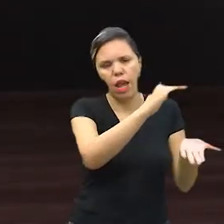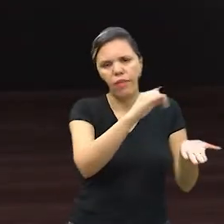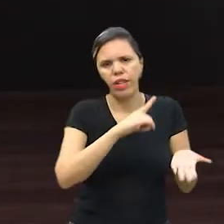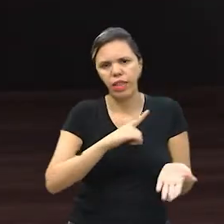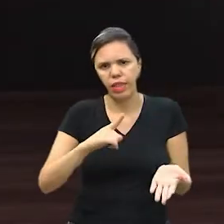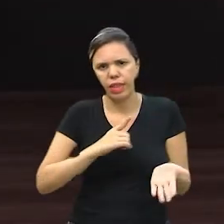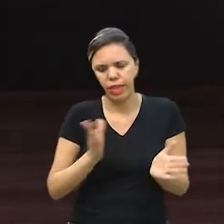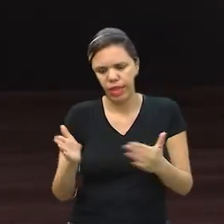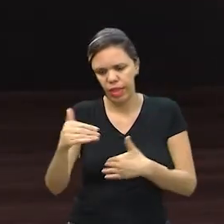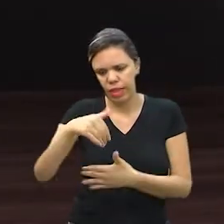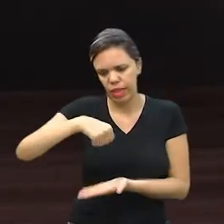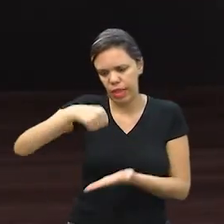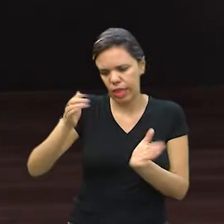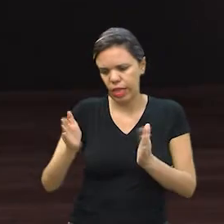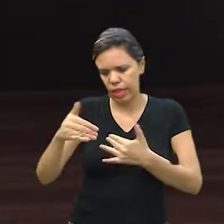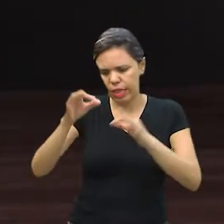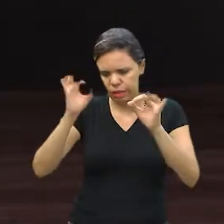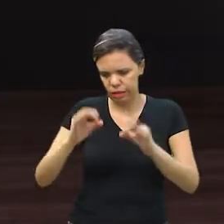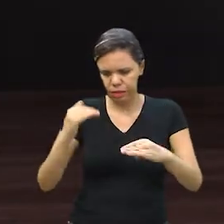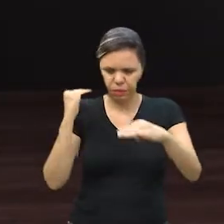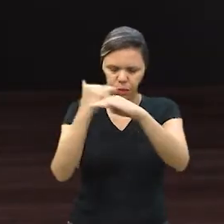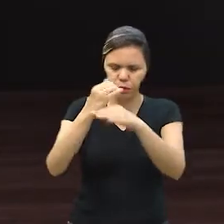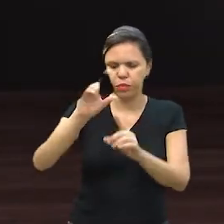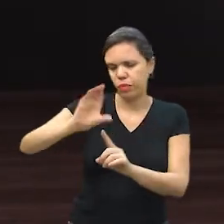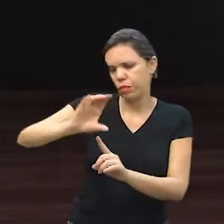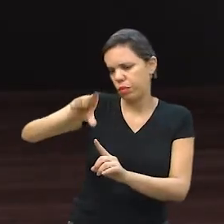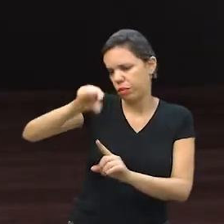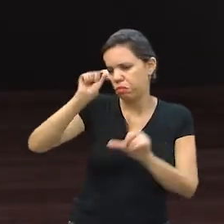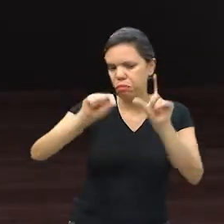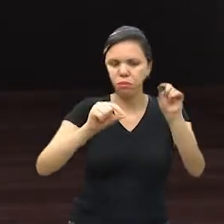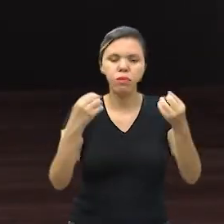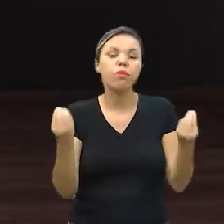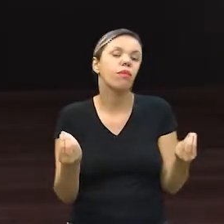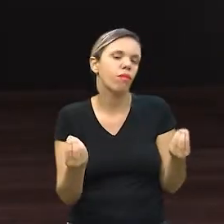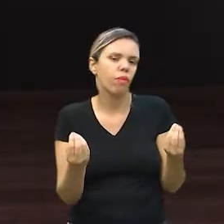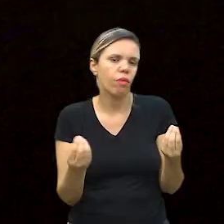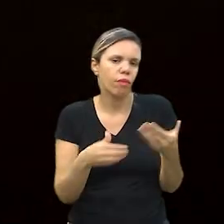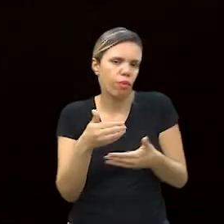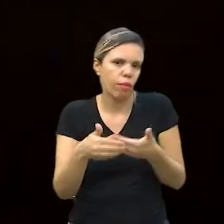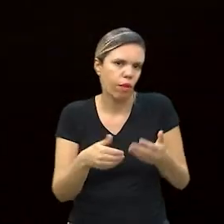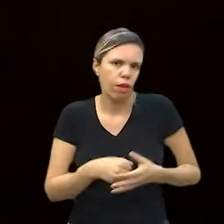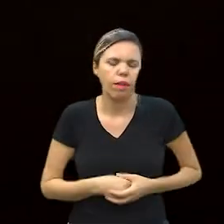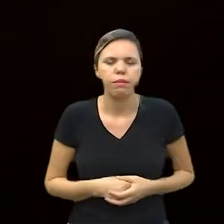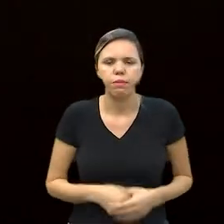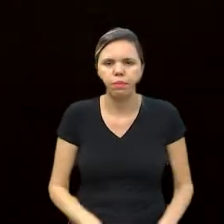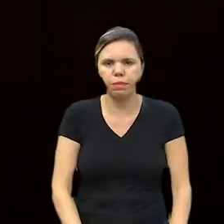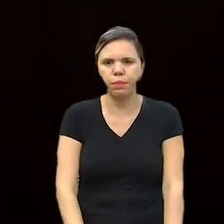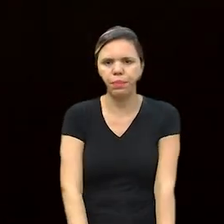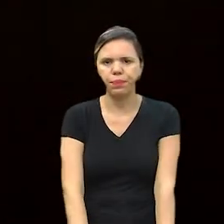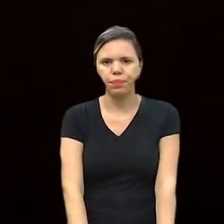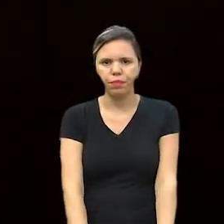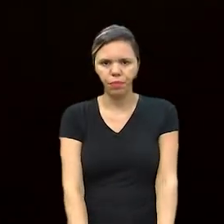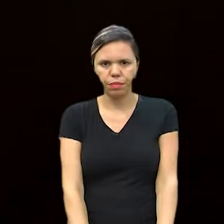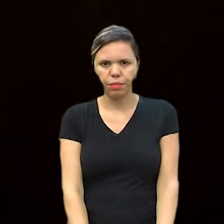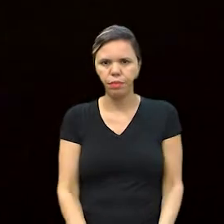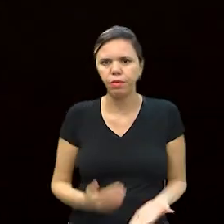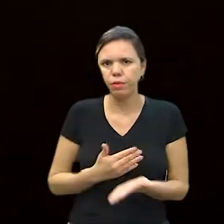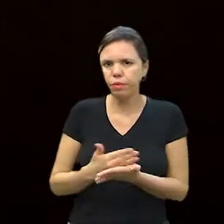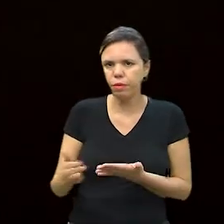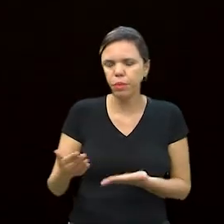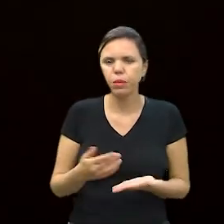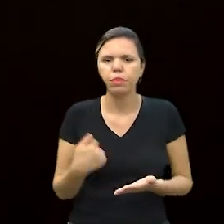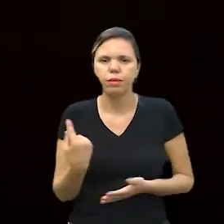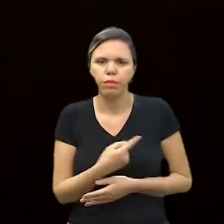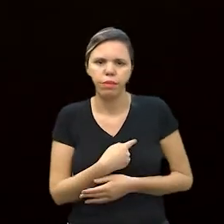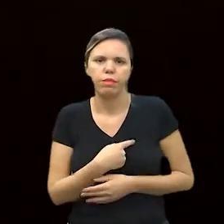existe uma cesta padrão, o cliente é que escolhe, como é todo esse processo? Então, no início nós começamos